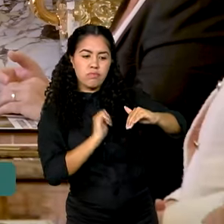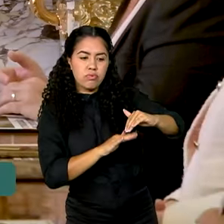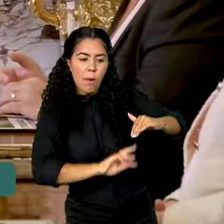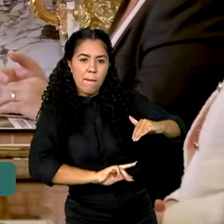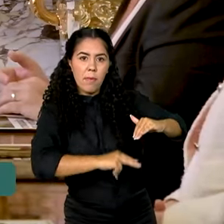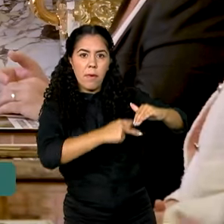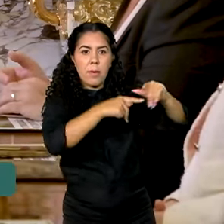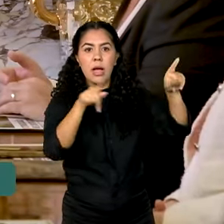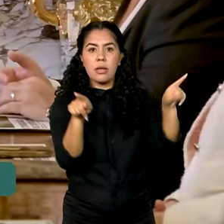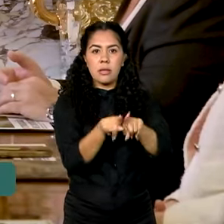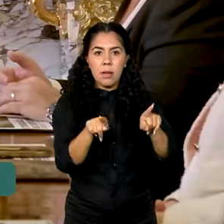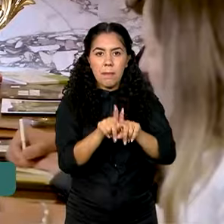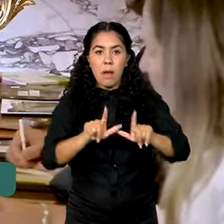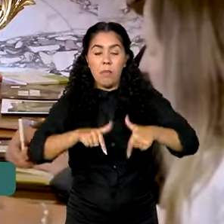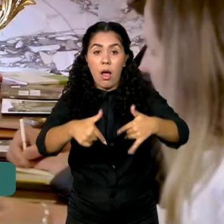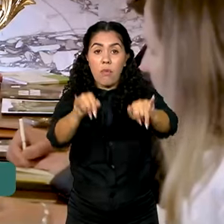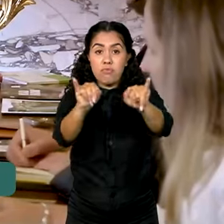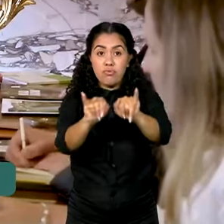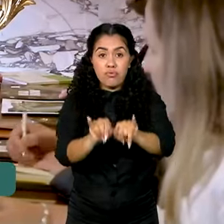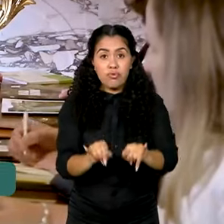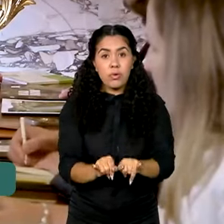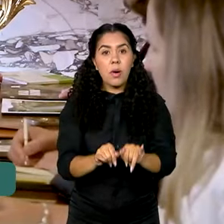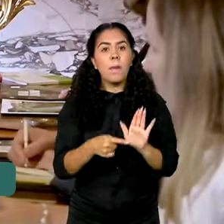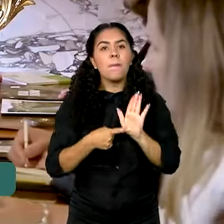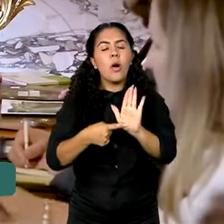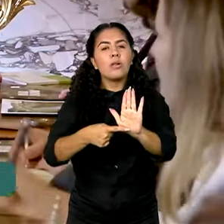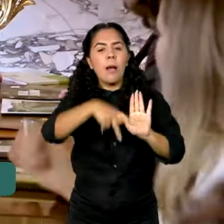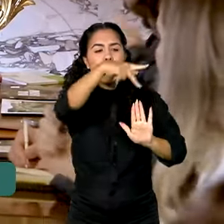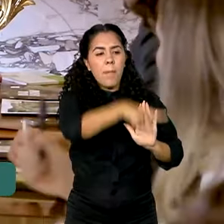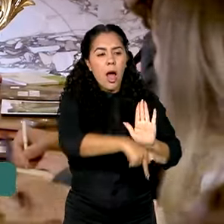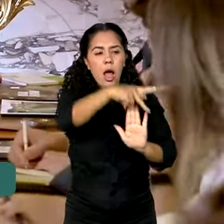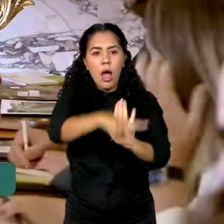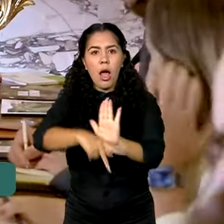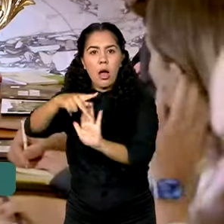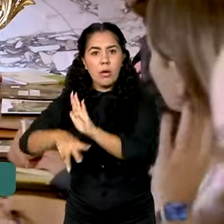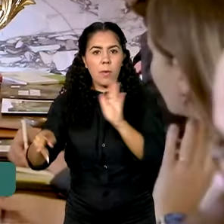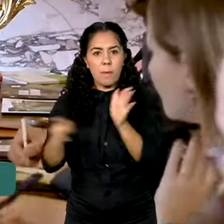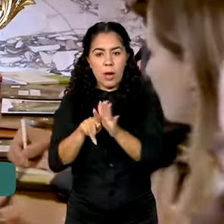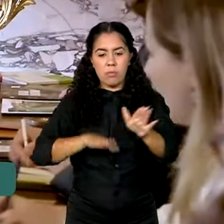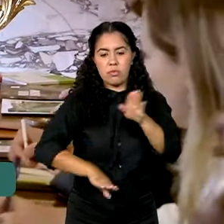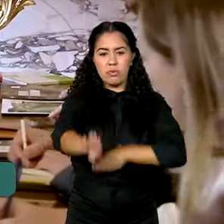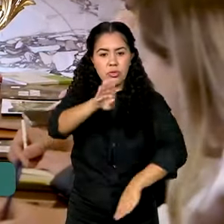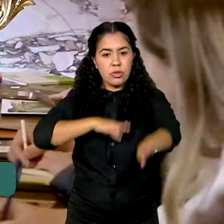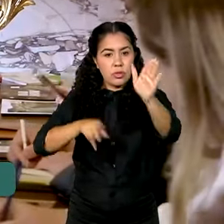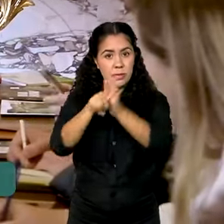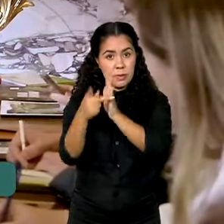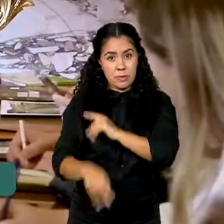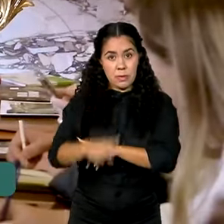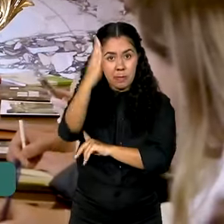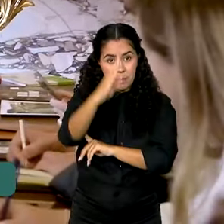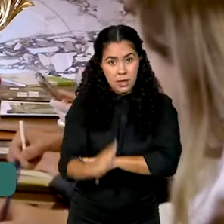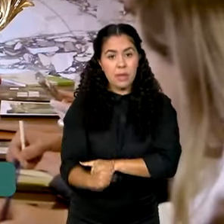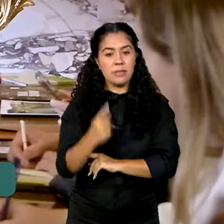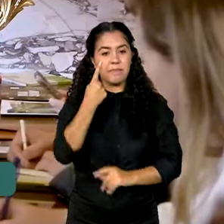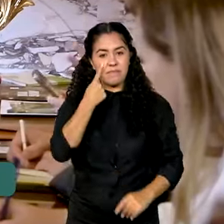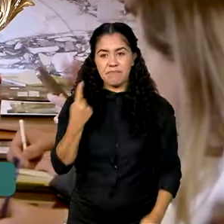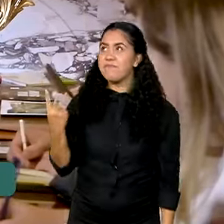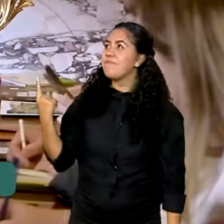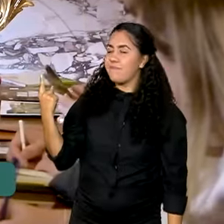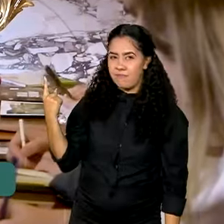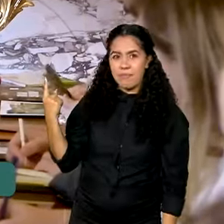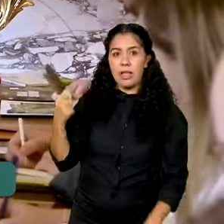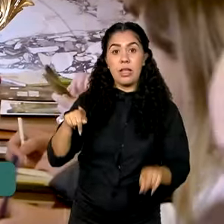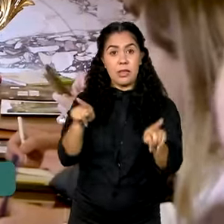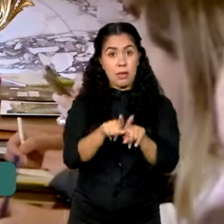operadores de infraestrutura para apresentar uma carteira de projetos de rodovias brasileiras. No encontro, o ministro e os